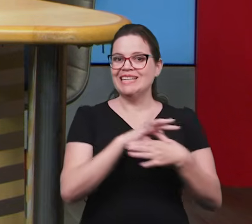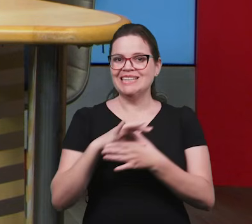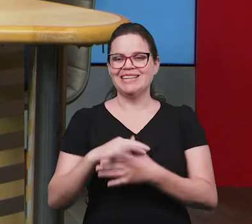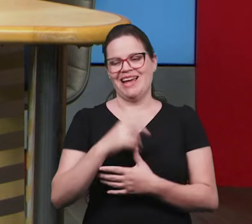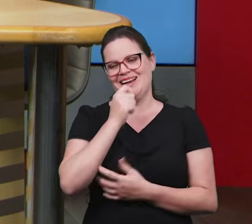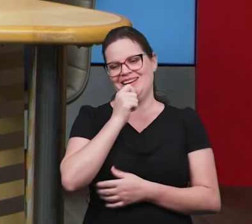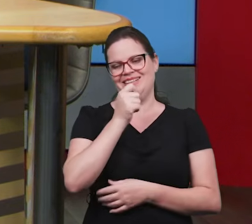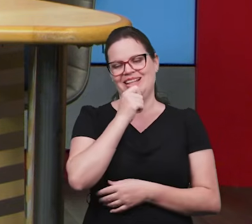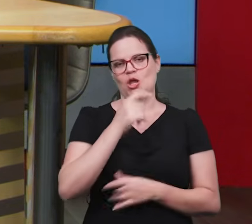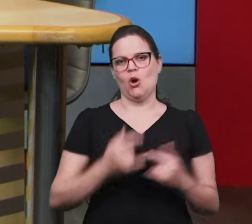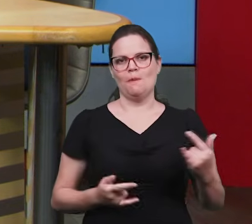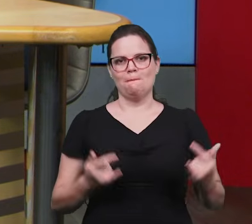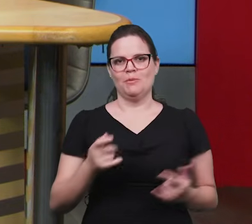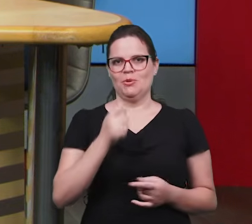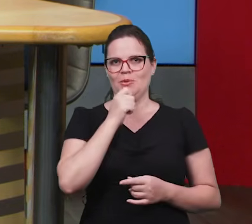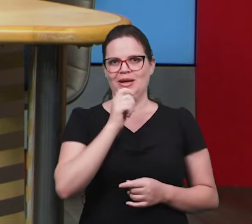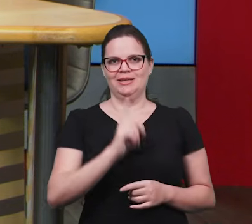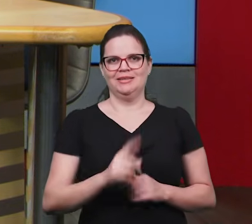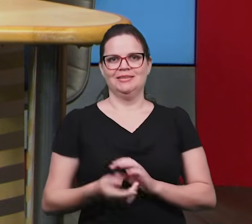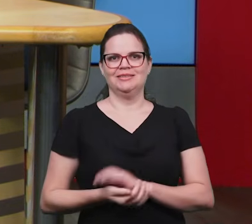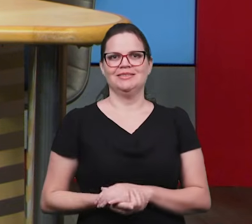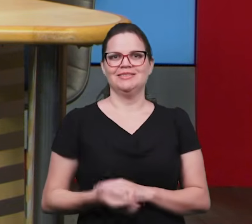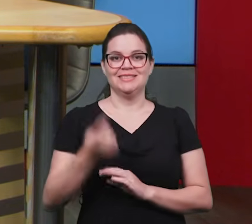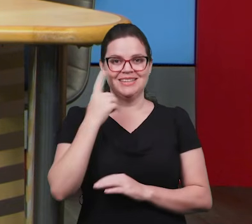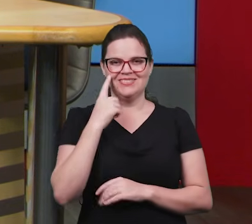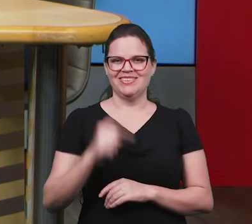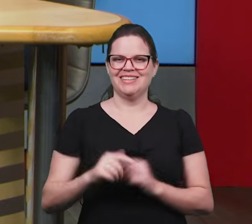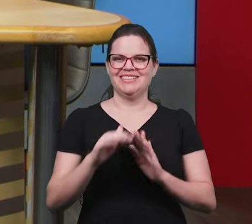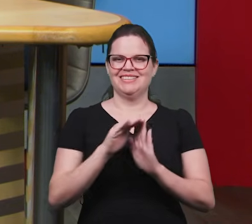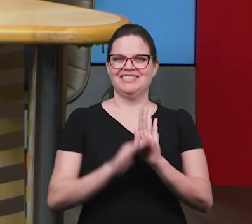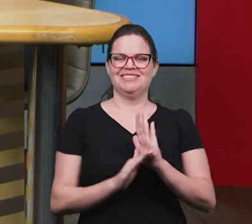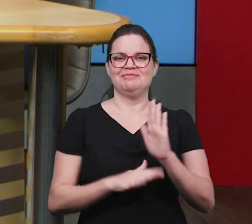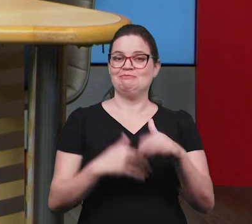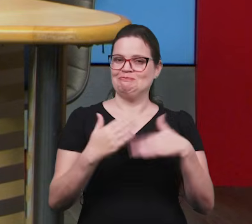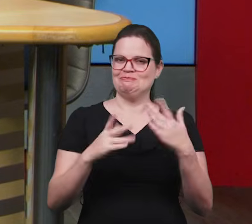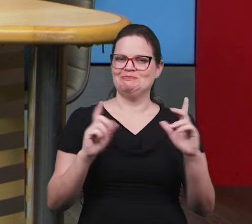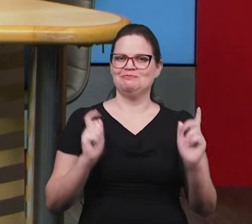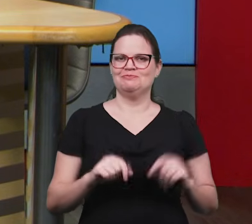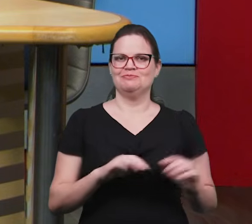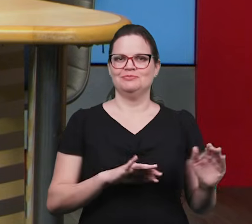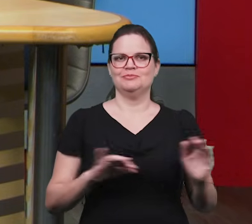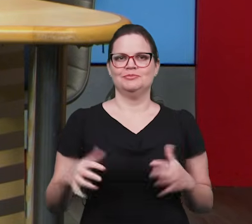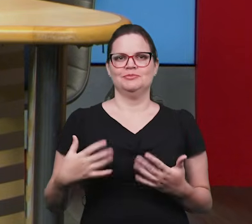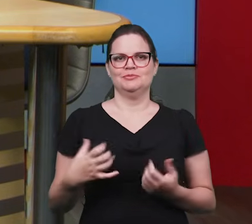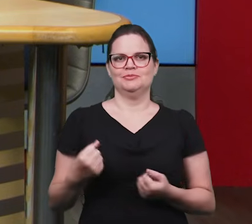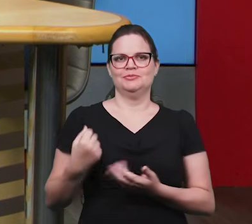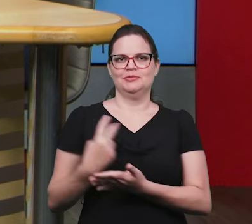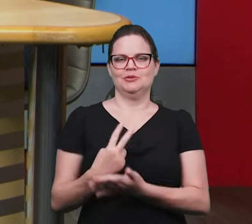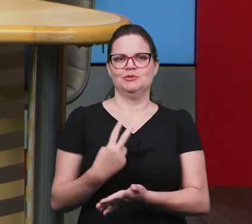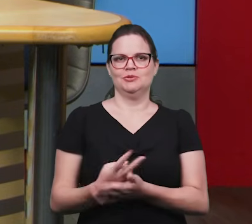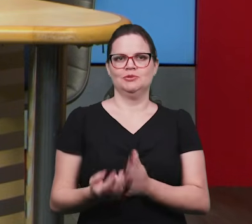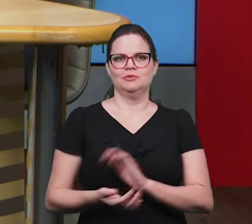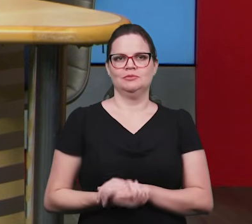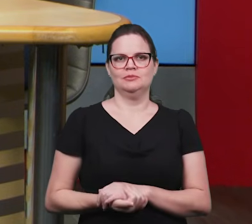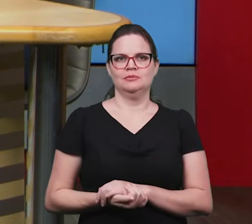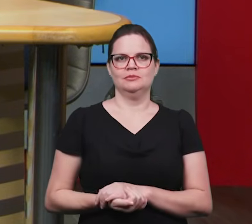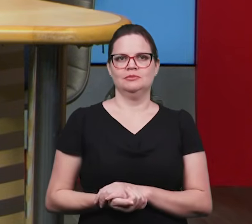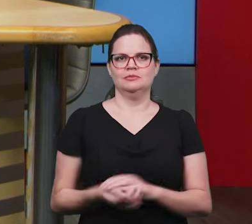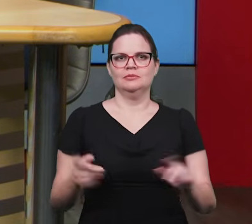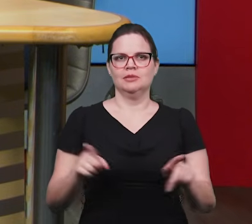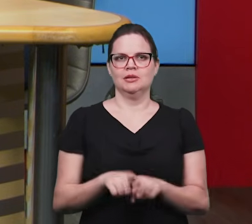Ainda é tá o cão vendo? mesmo. Como é que o nosso programa aqui evolui? Então vamos lá, vamos continuar aí. Sistema